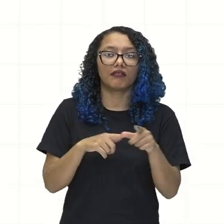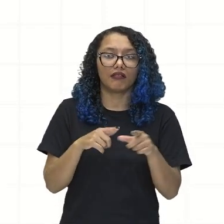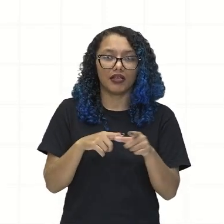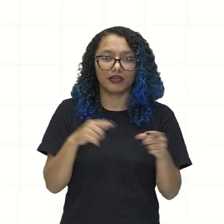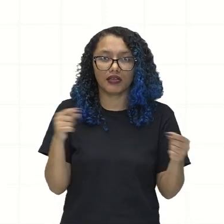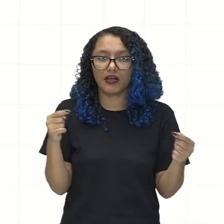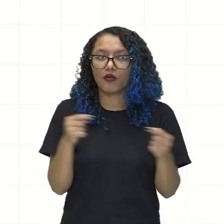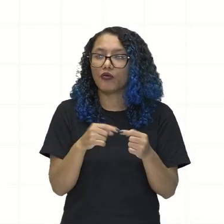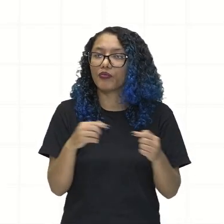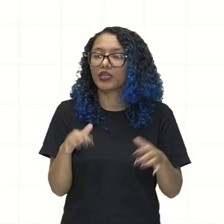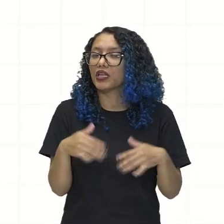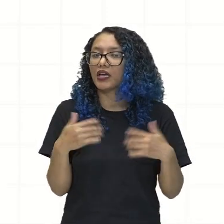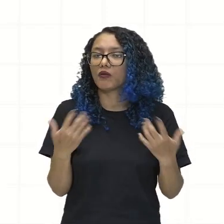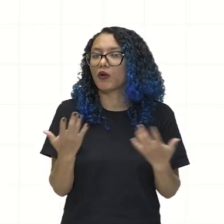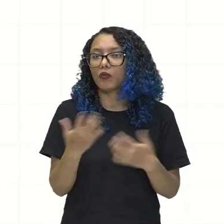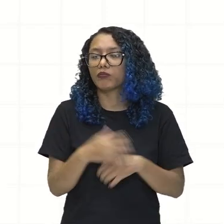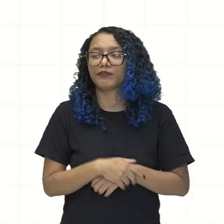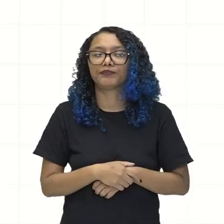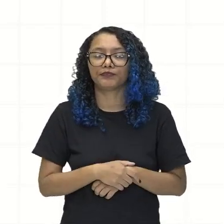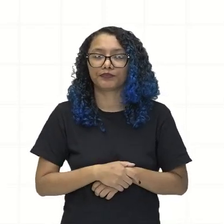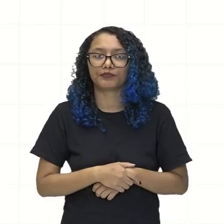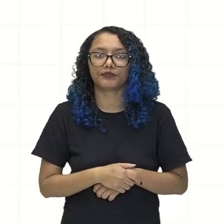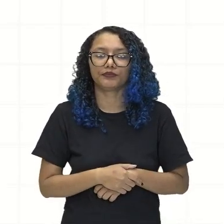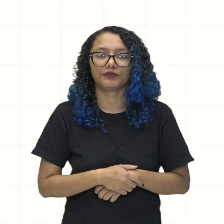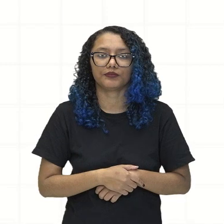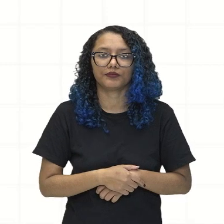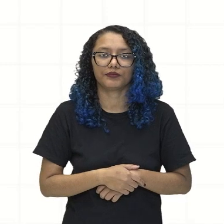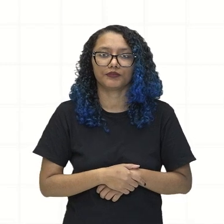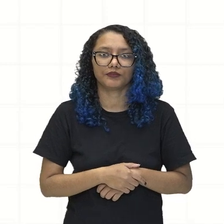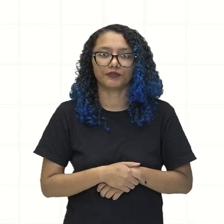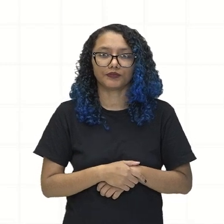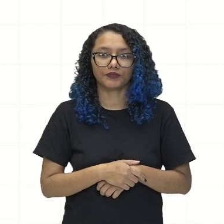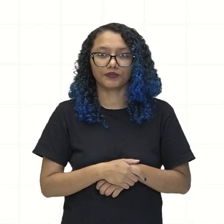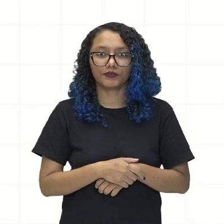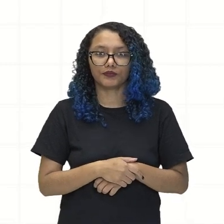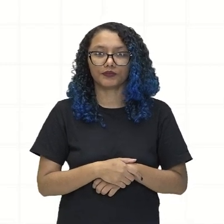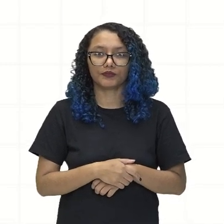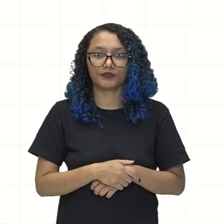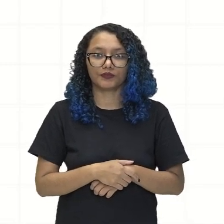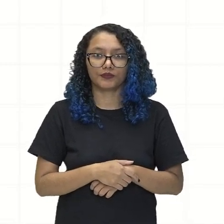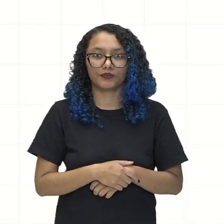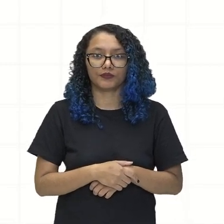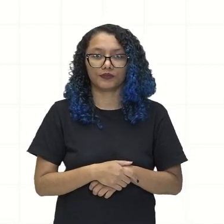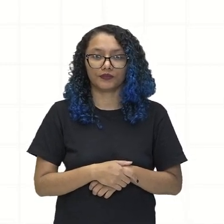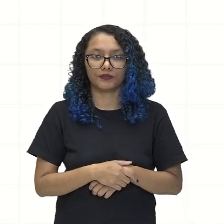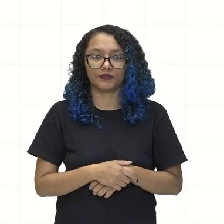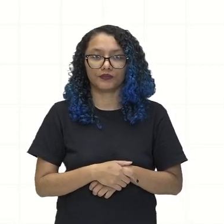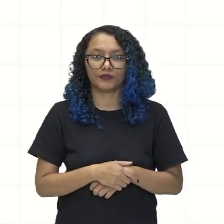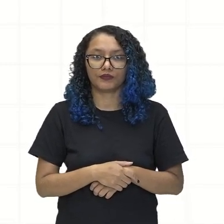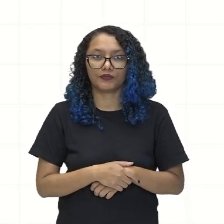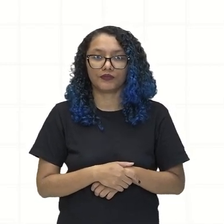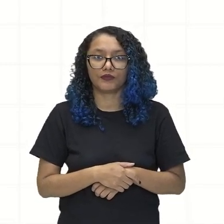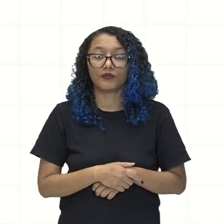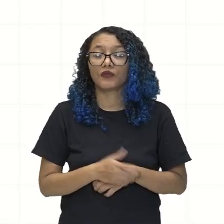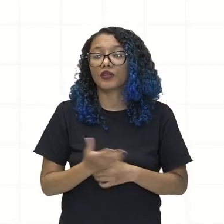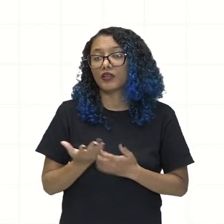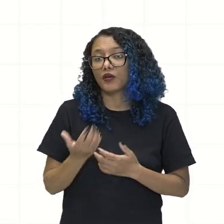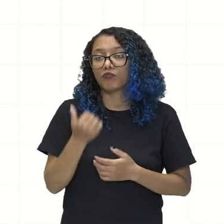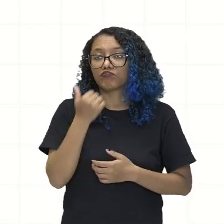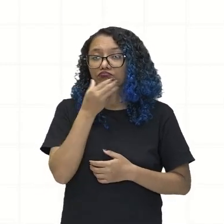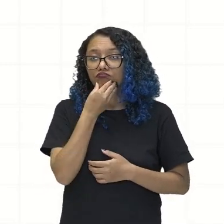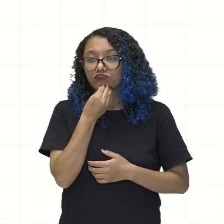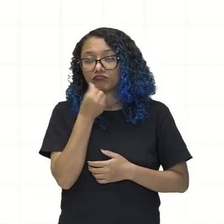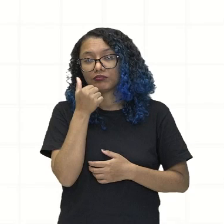variável, certo? Então, observe o seguinte, ó, meninos e meninas. E aí eu